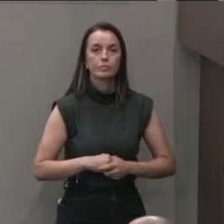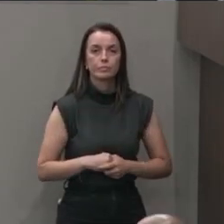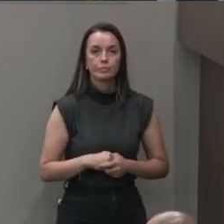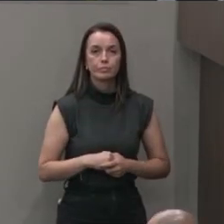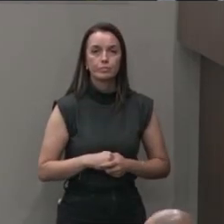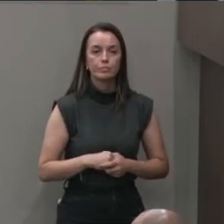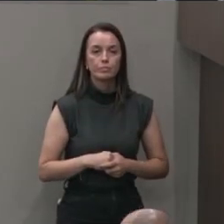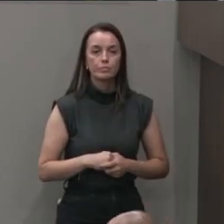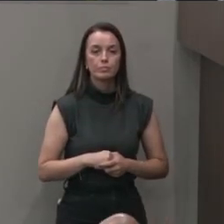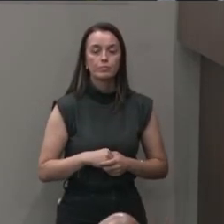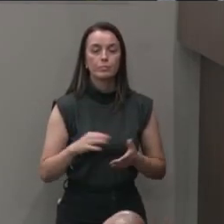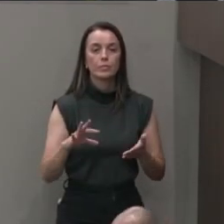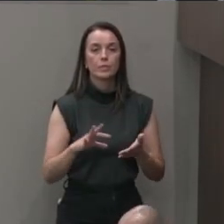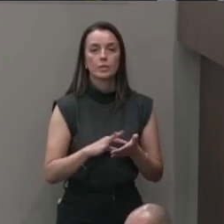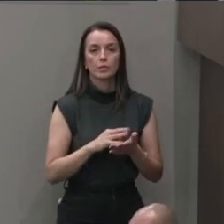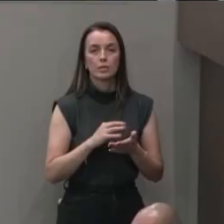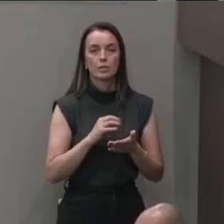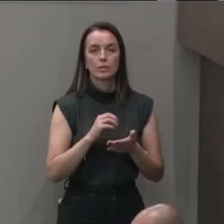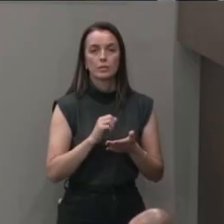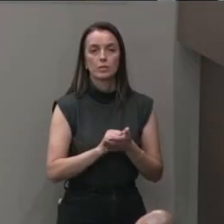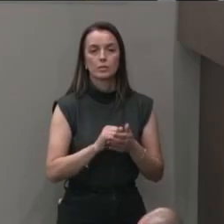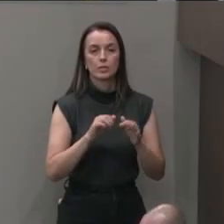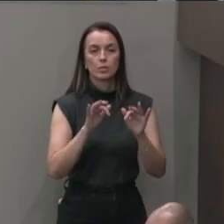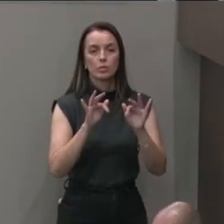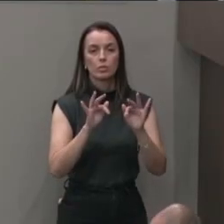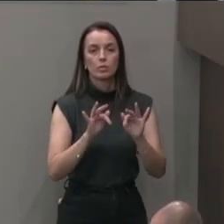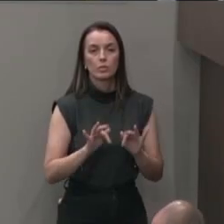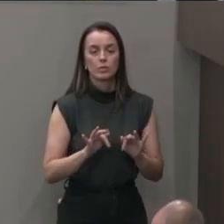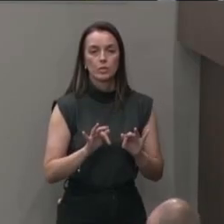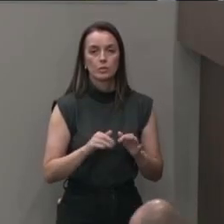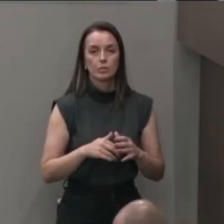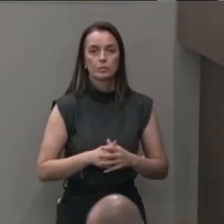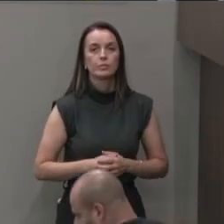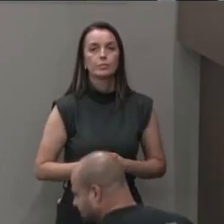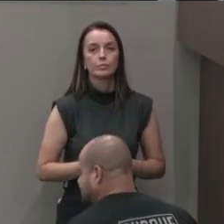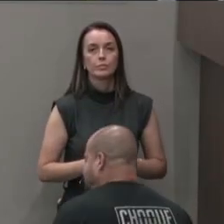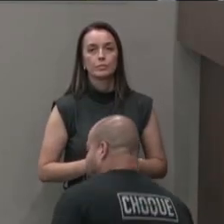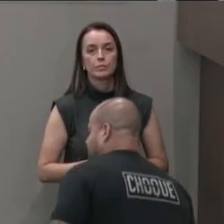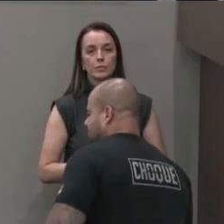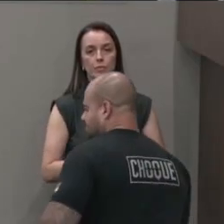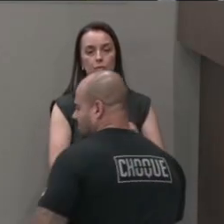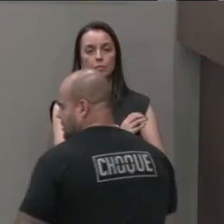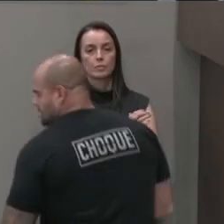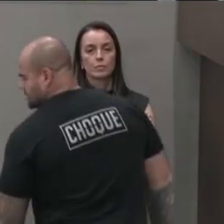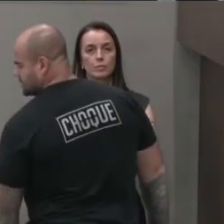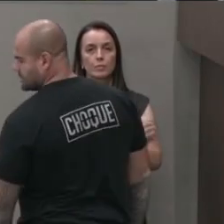Finalizadas as inscrições, pelo vereador a solicitar a palavra, vereador Gil Krug.